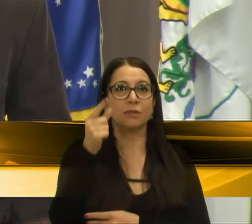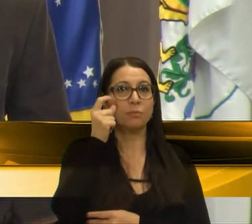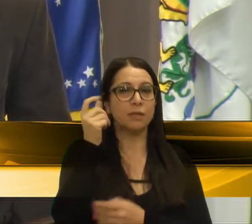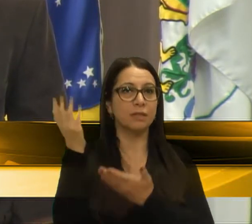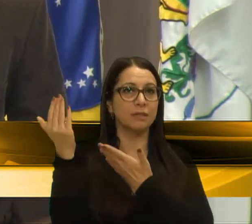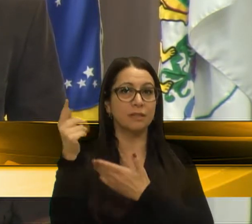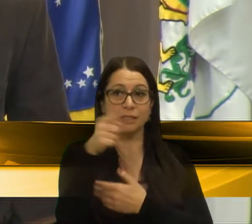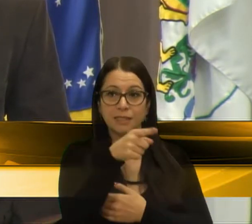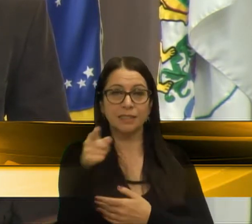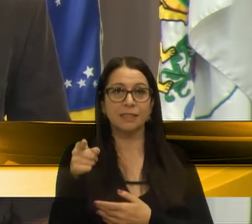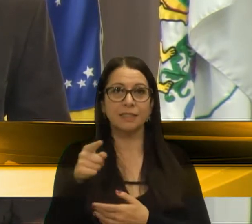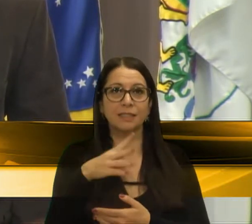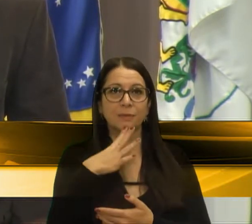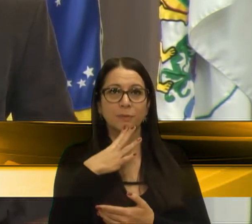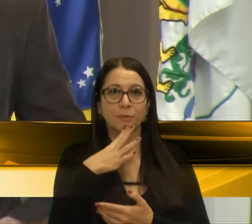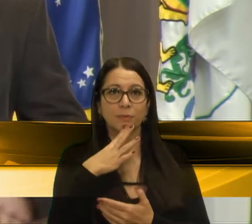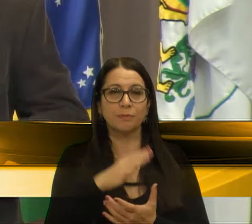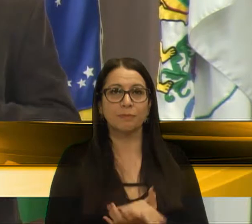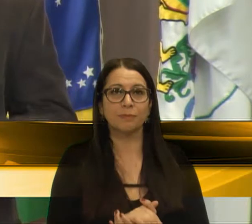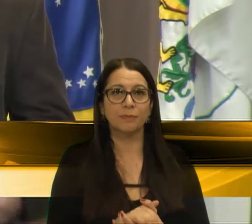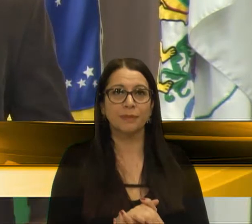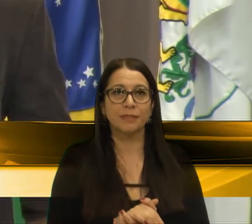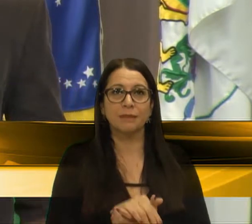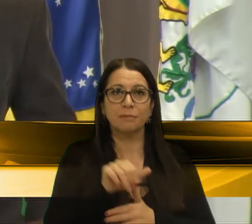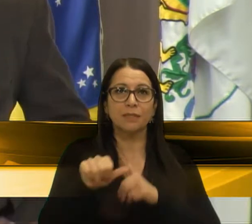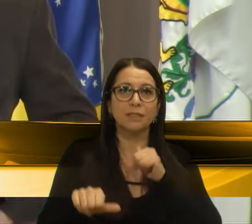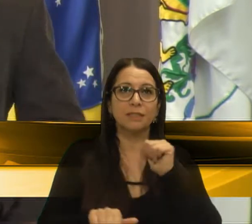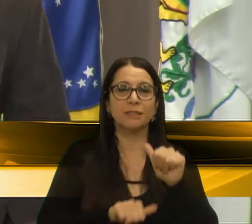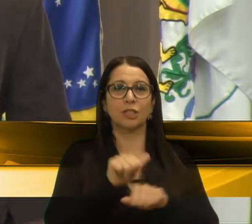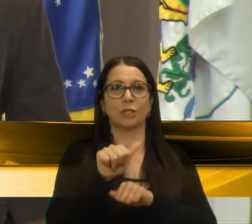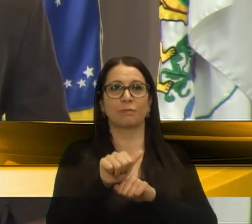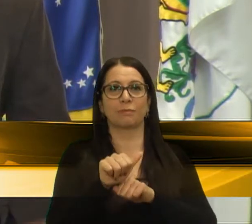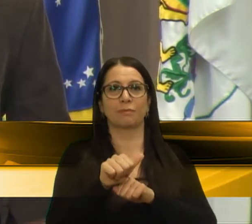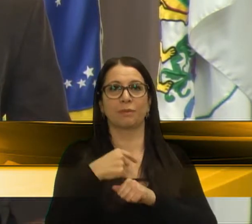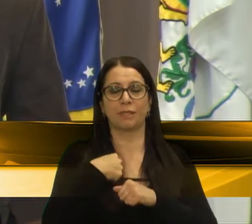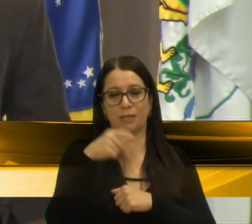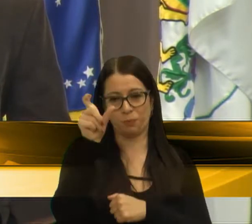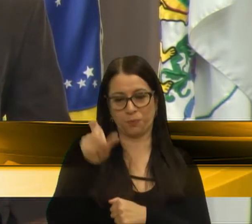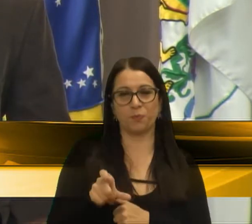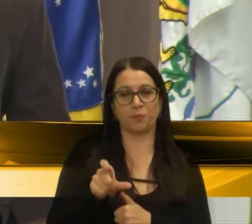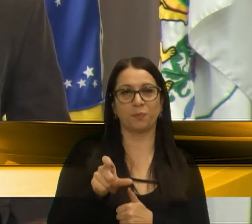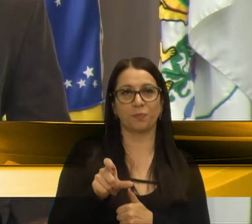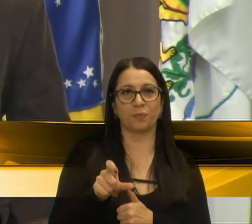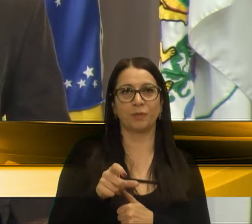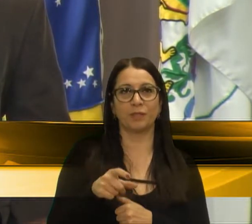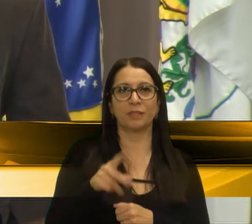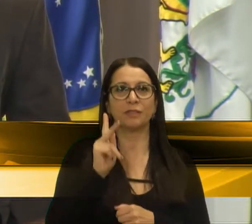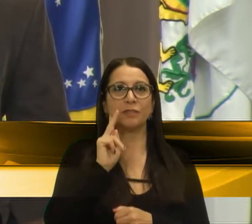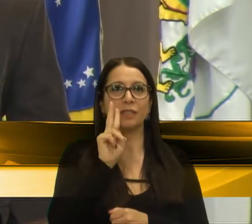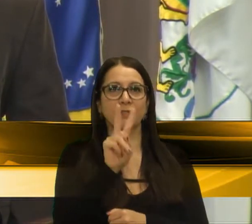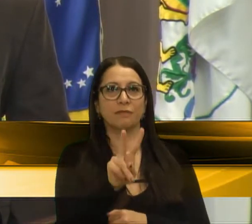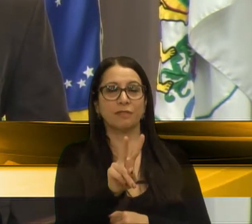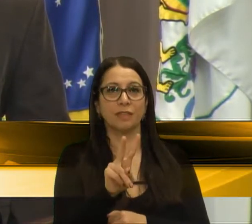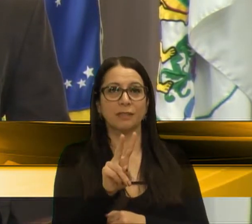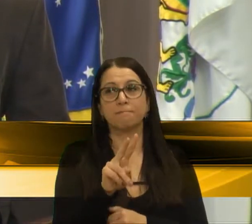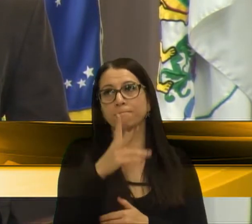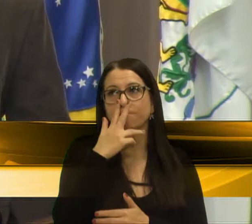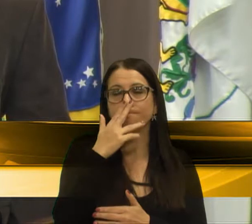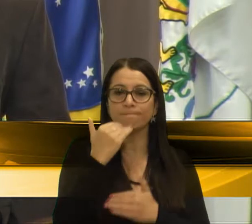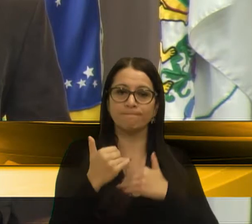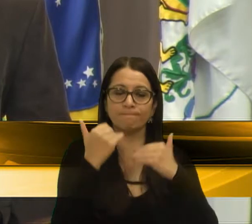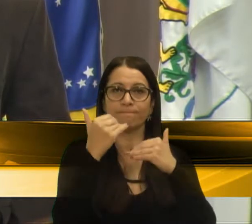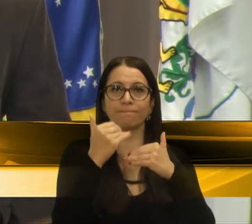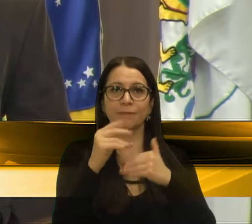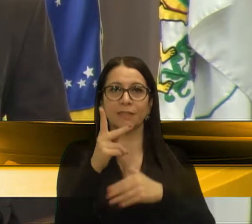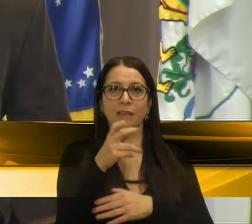me conheceram me transformando. Então, assim, quando a gente se vê na fase de herói